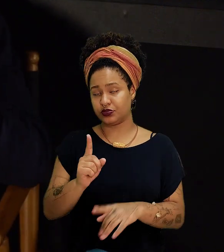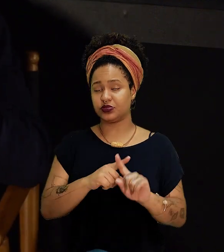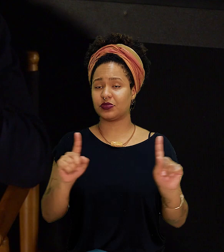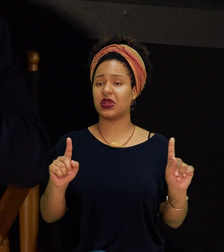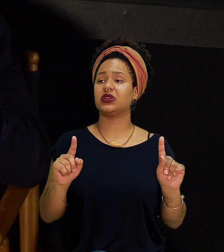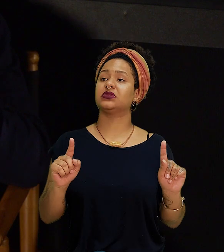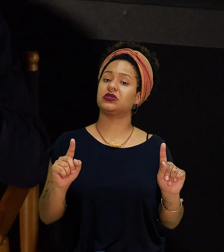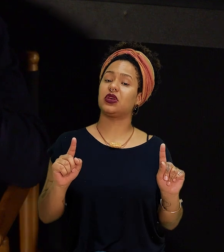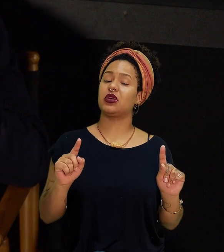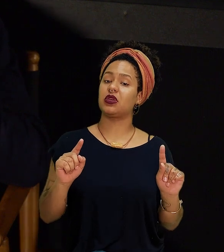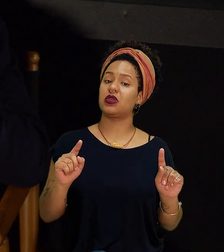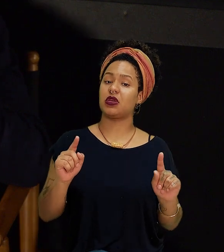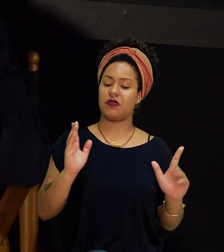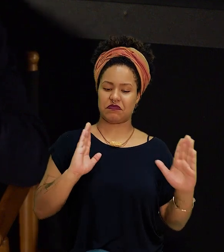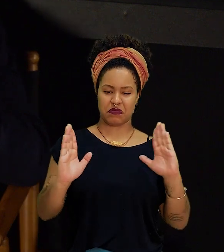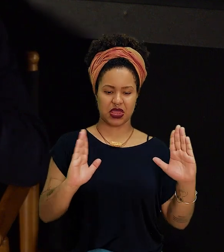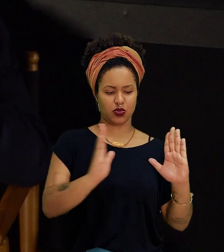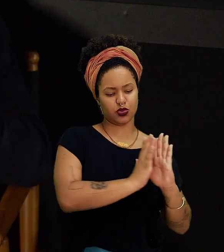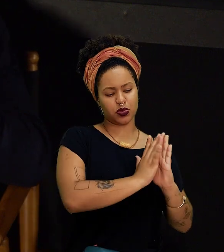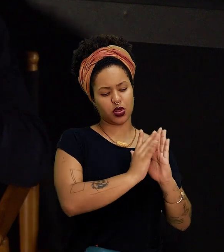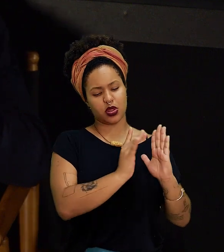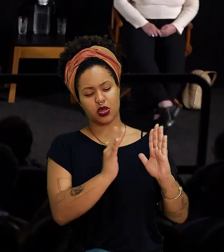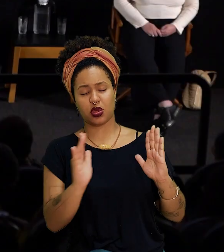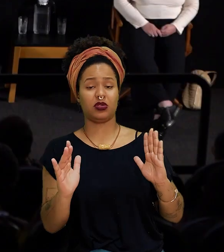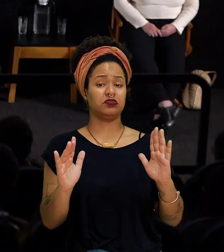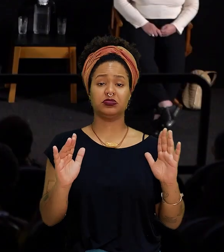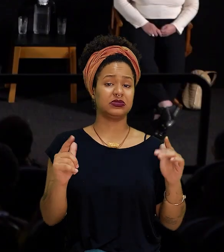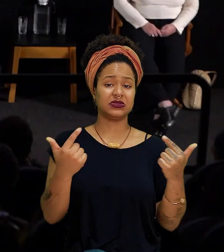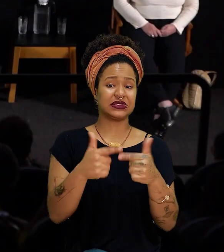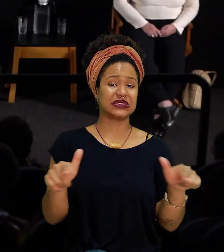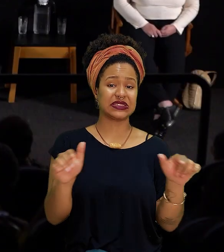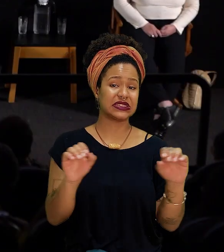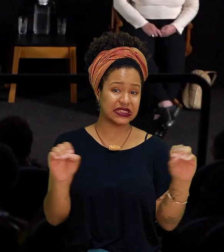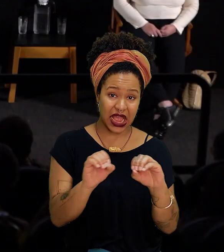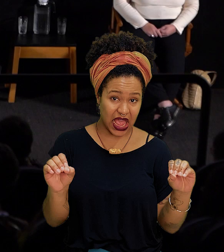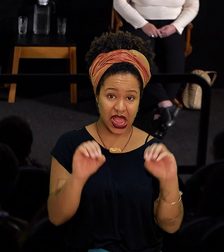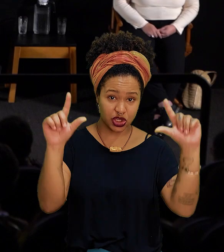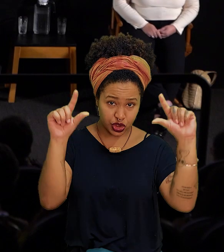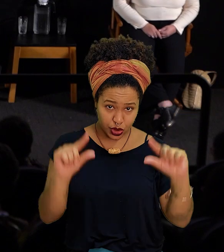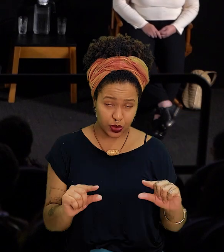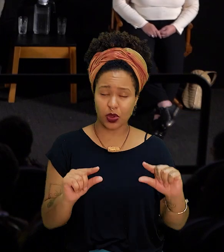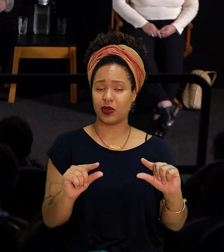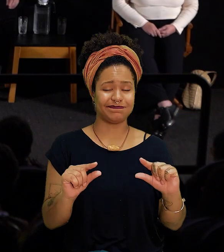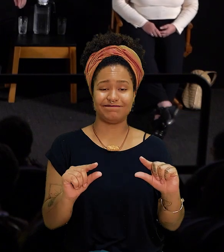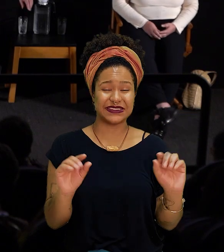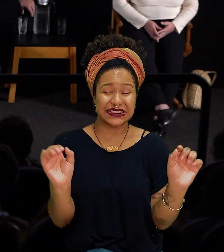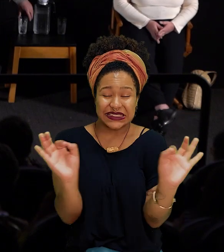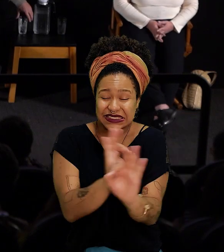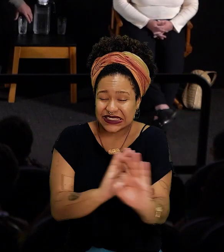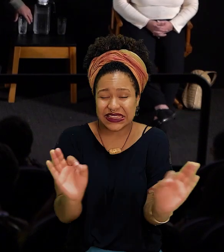Mas, durante esse período todo, não houve nenhuma redução